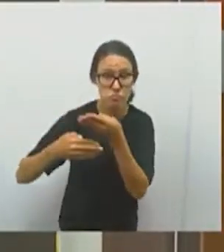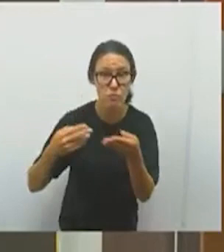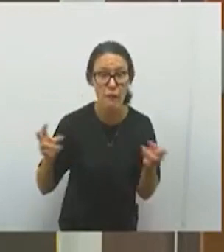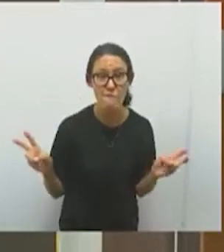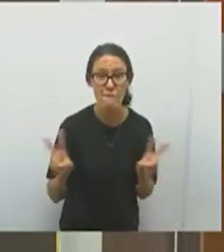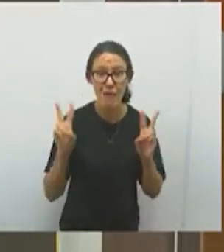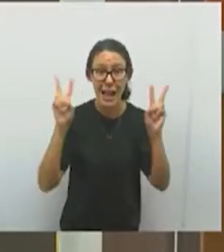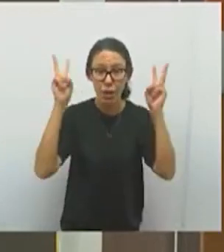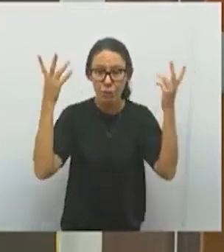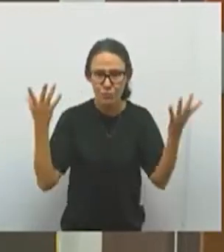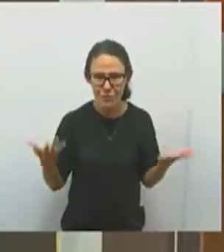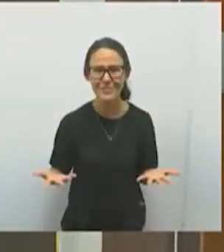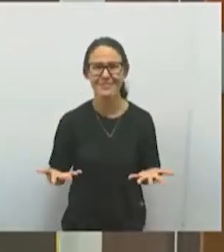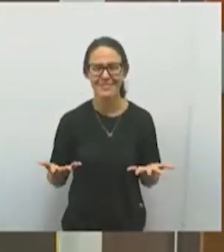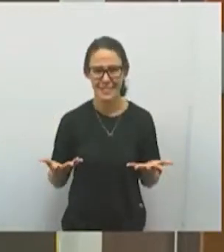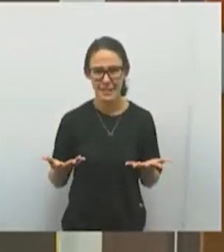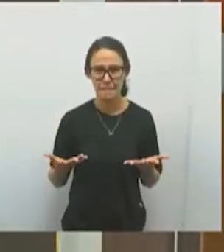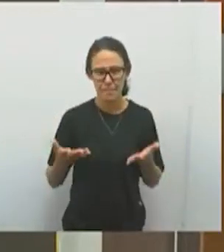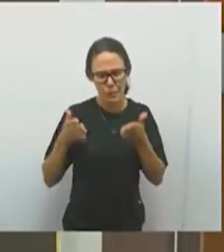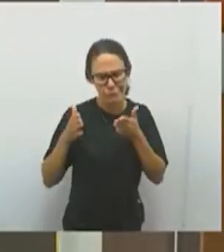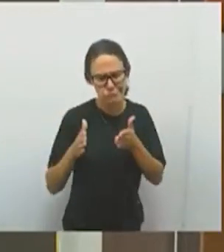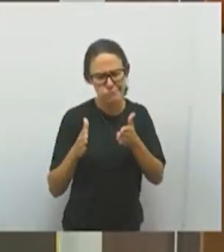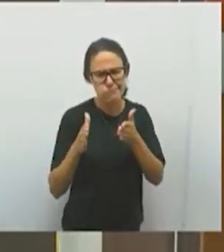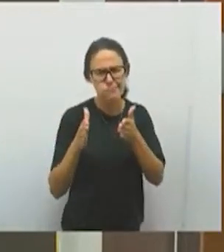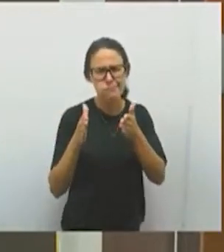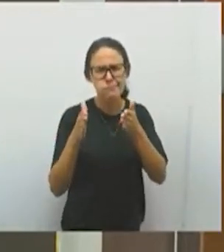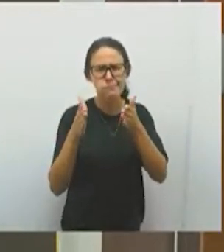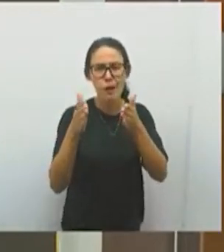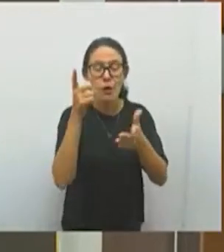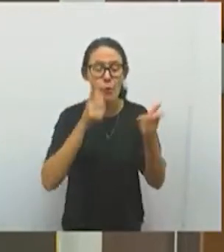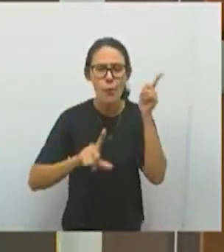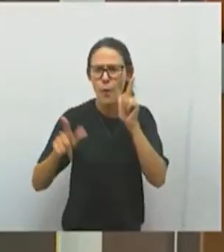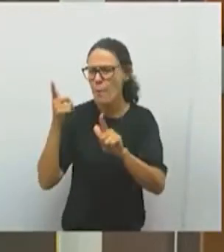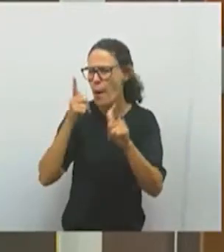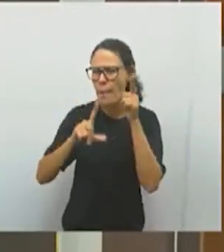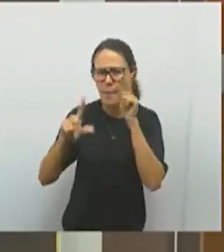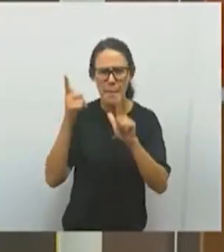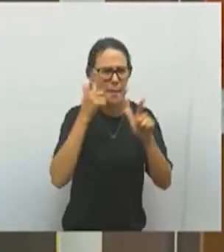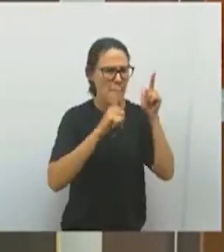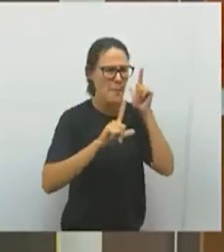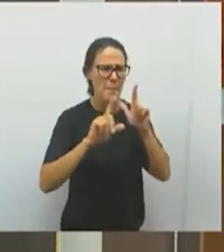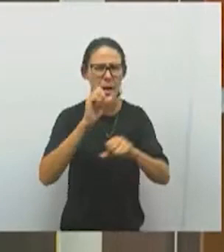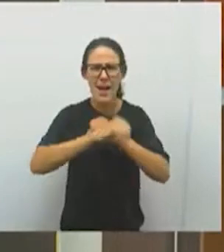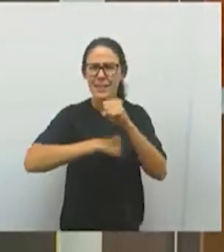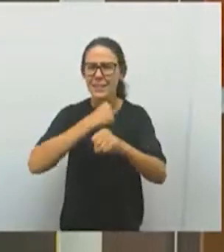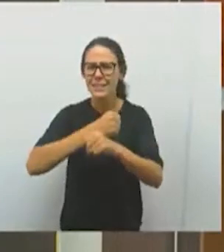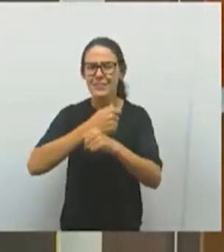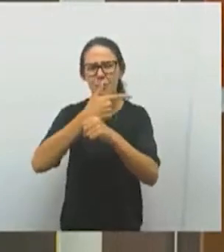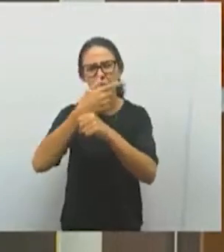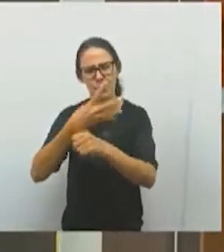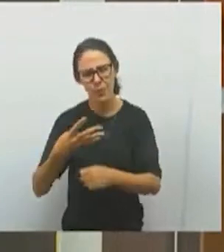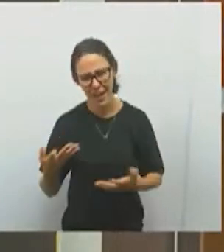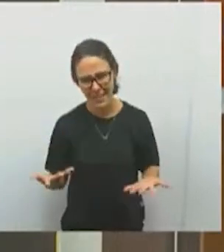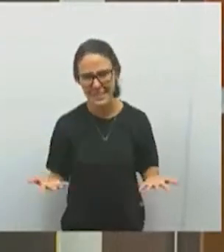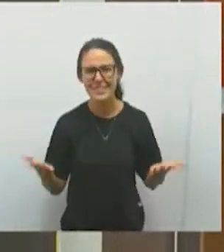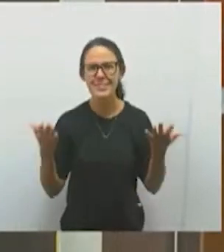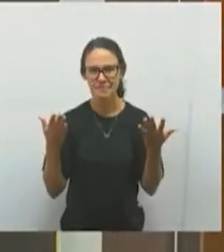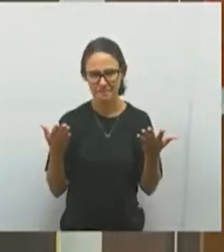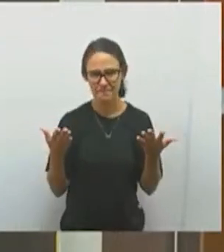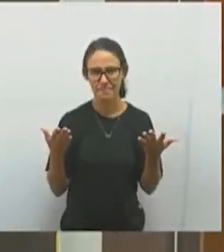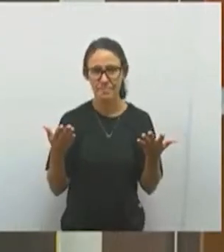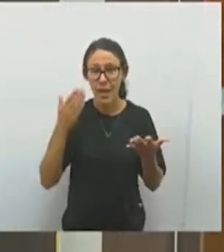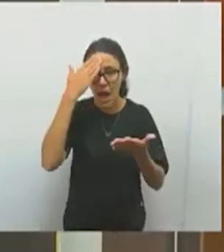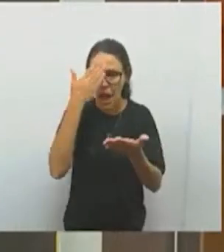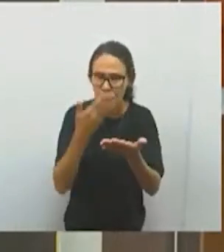positividade Gu em seus caminhos permitindo que alcancem novas conquistas em 2024